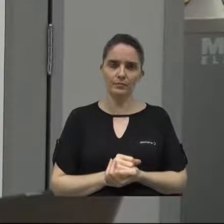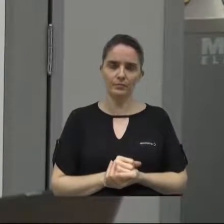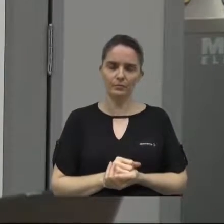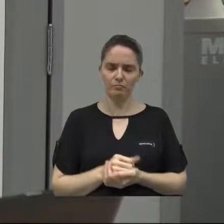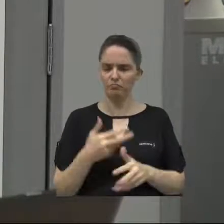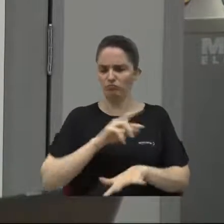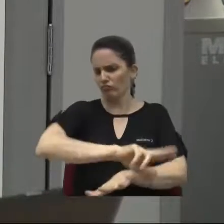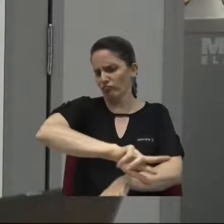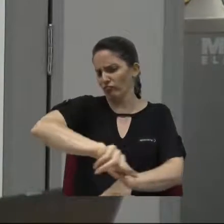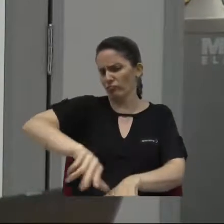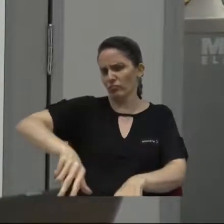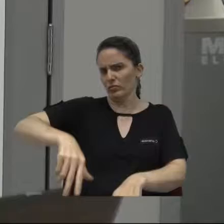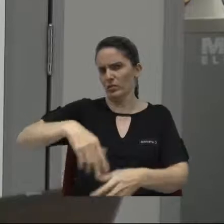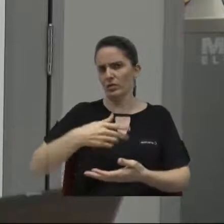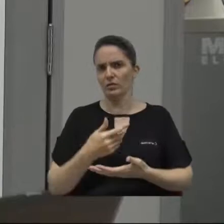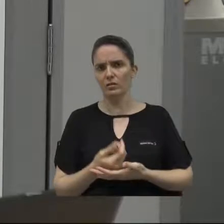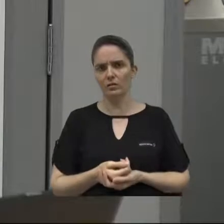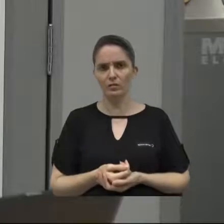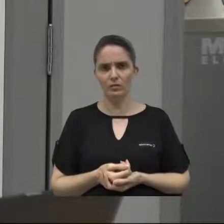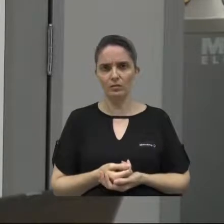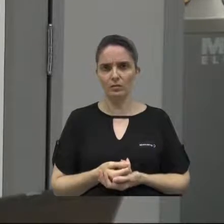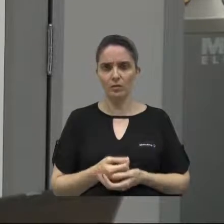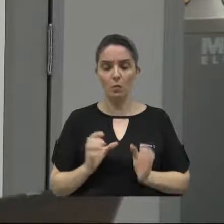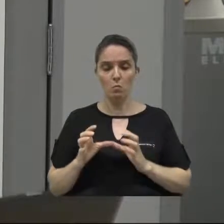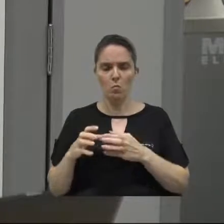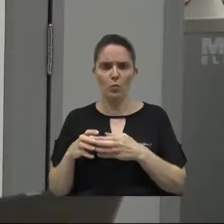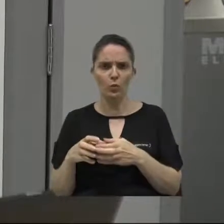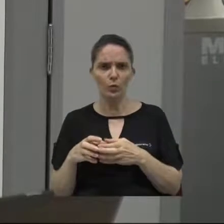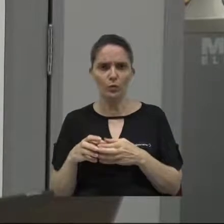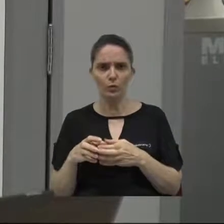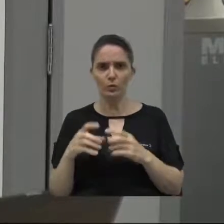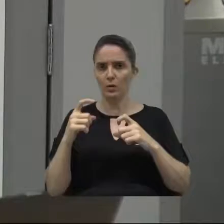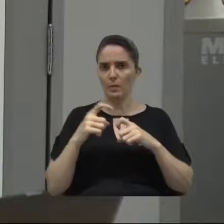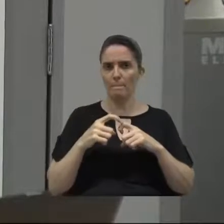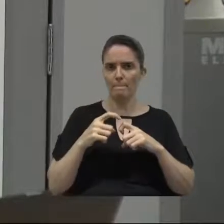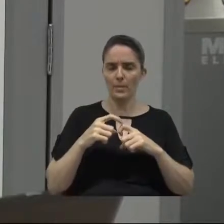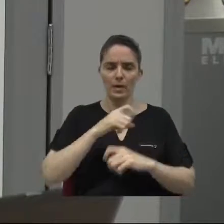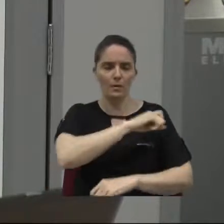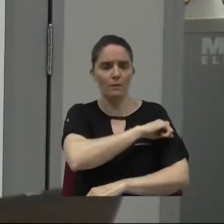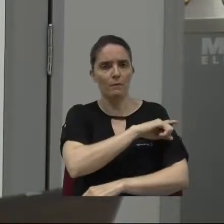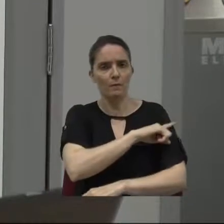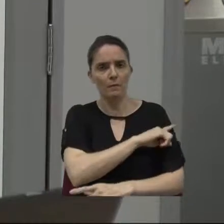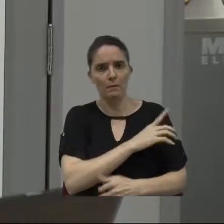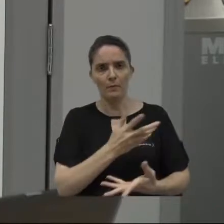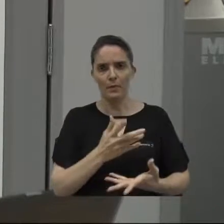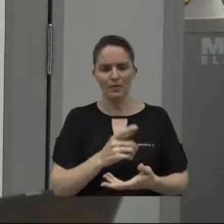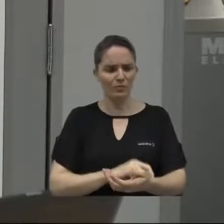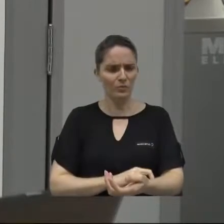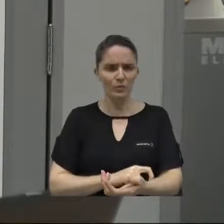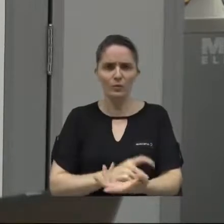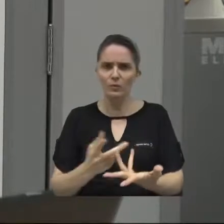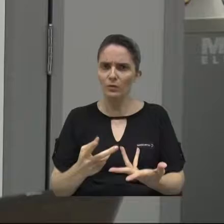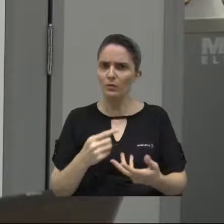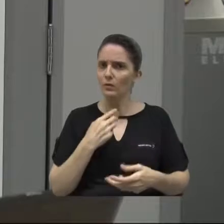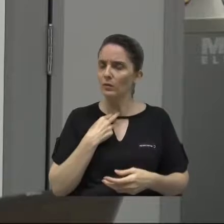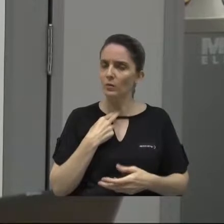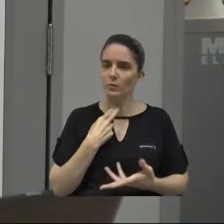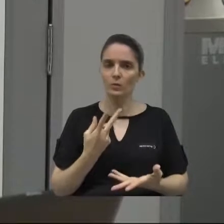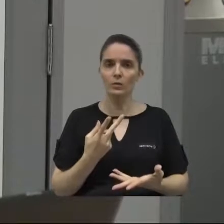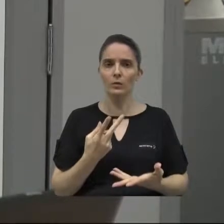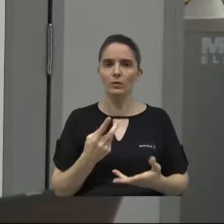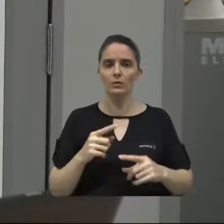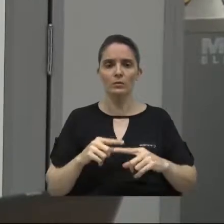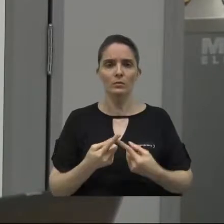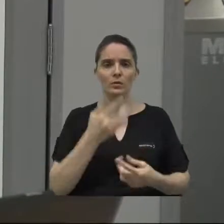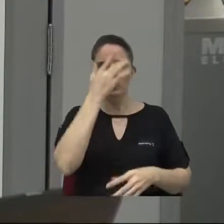Enfim, isso desestrutura uma equipe. Você não trabalha sozinho no pronto atendimento. E quem sempre vai ser o prejudicado vai ser o paciente que